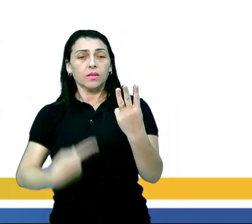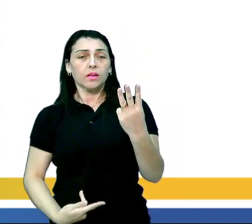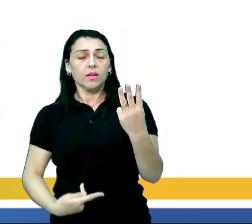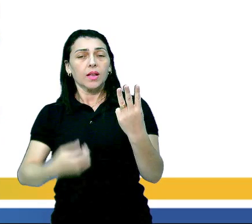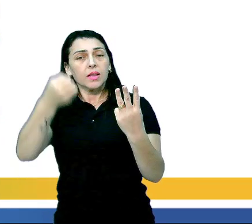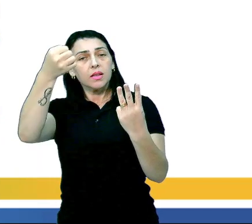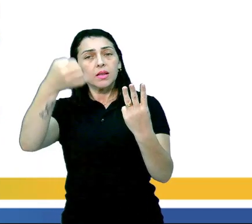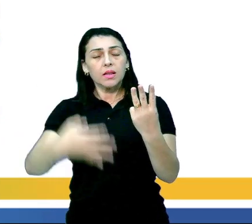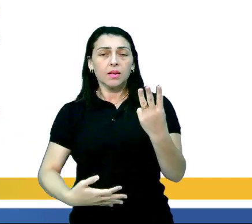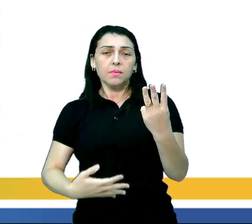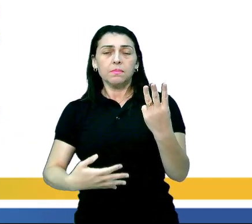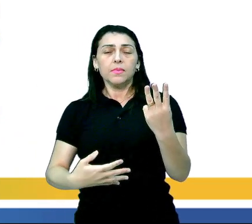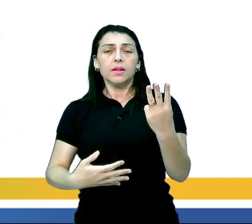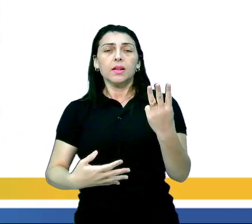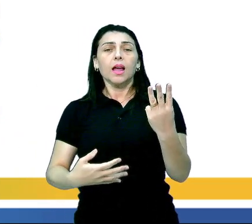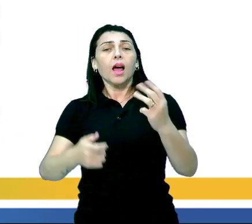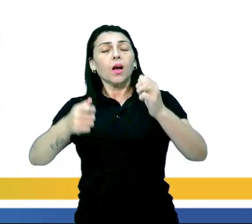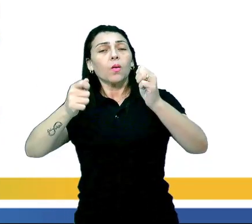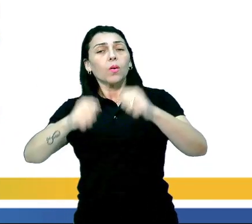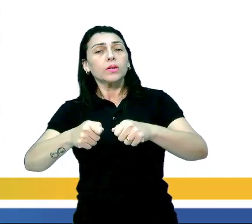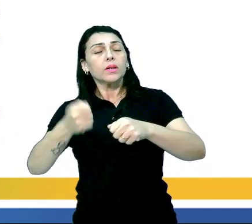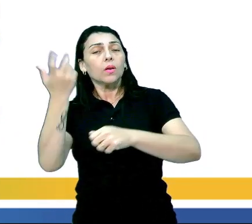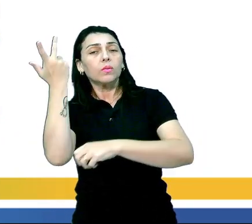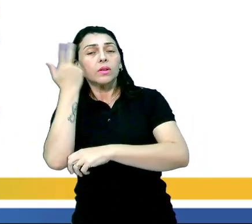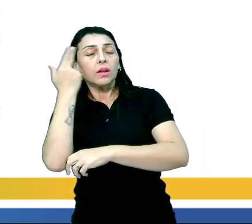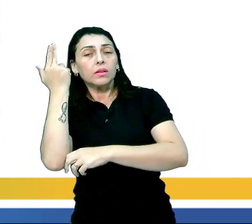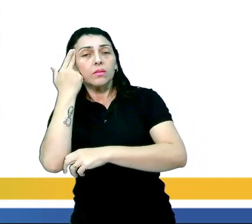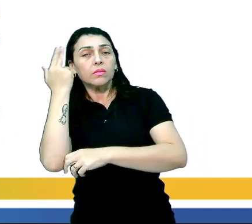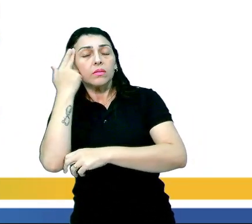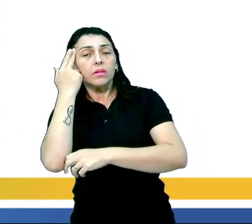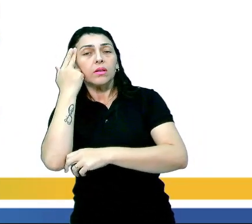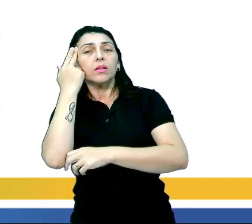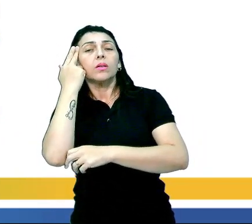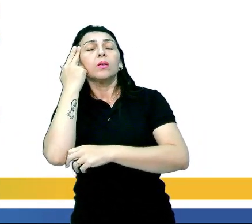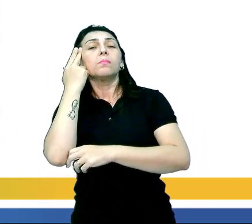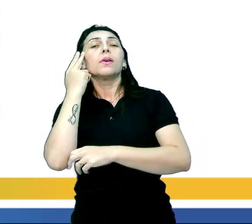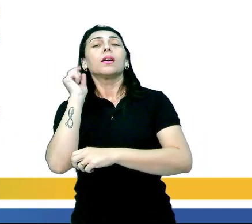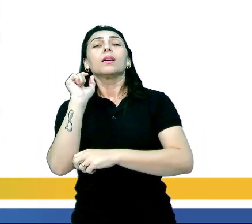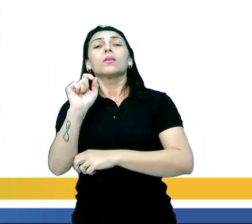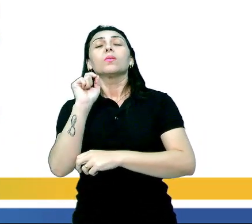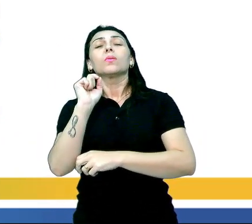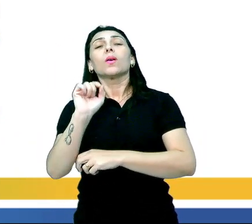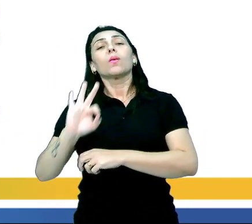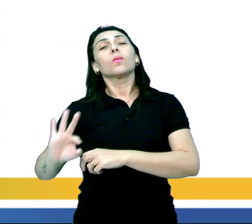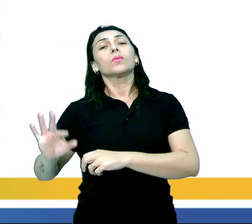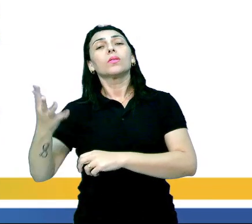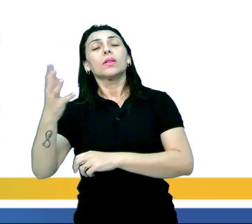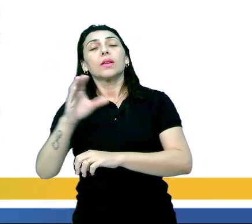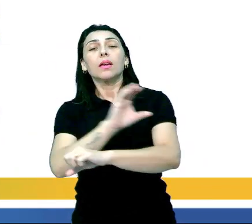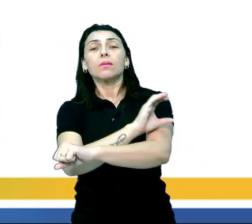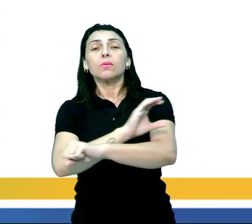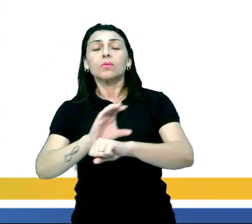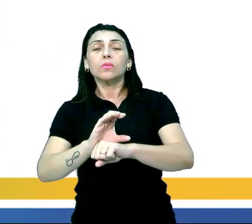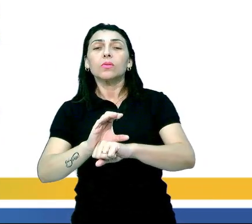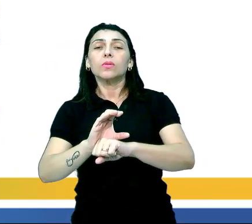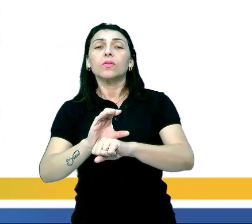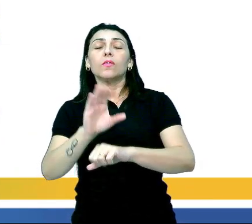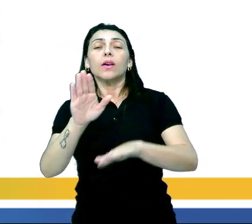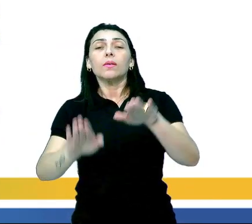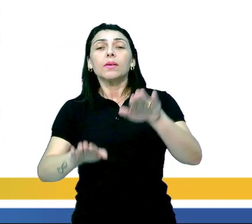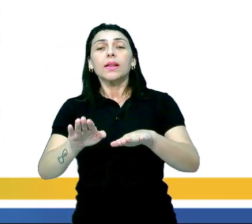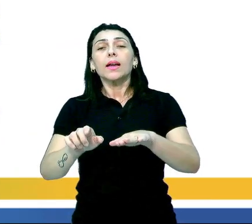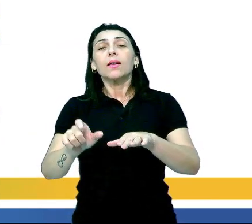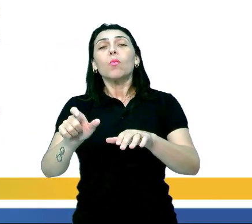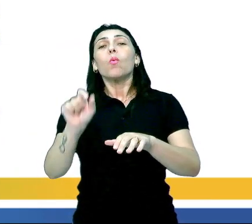Eles explicam a passagem da condição natural para o estado em que a cultura determinará